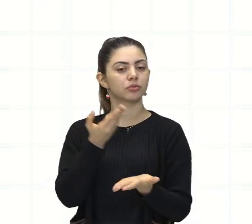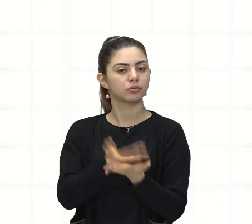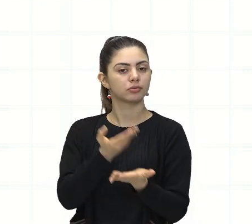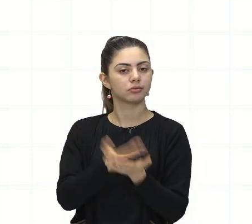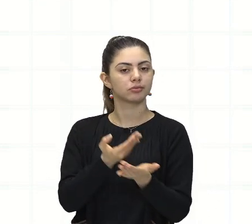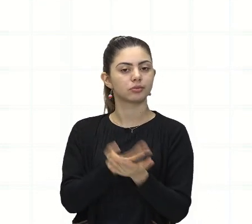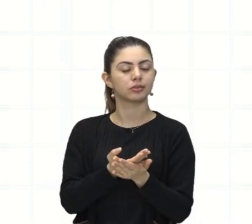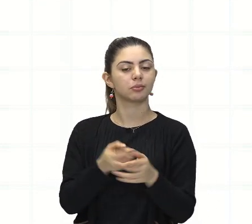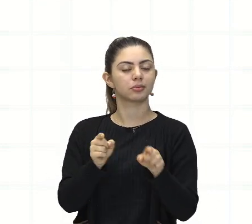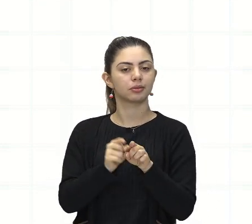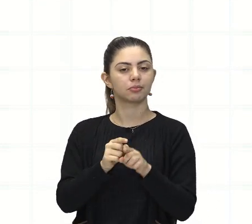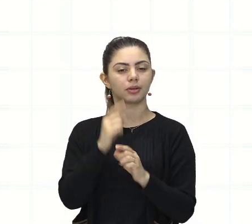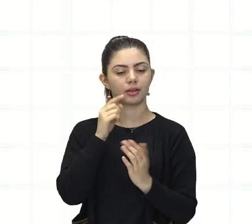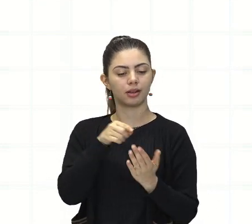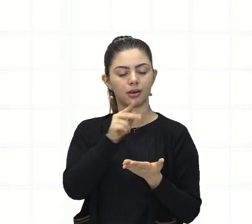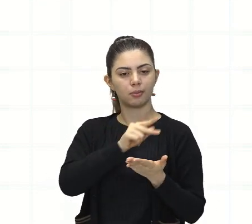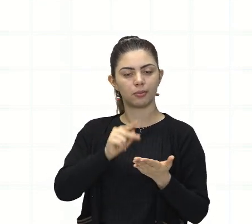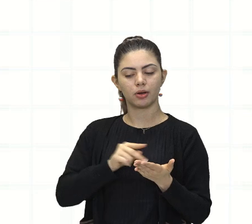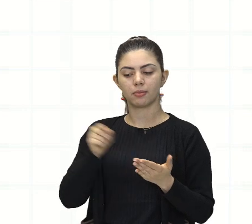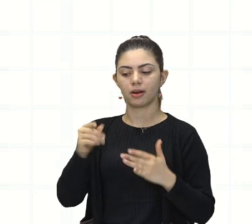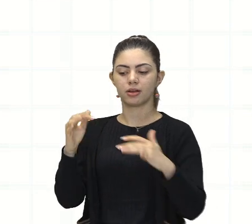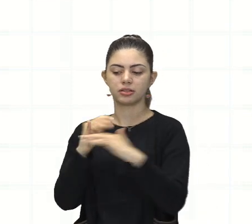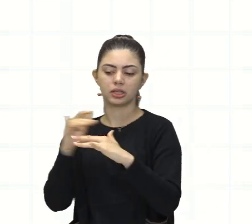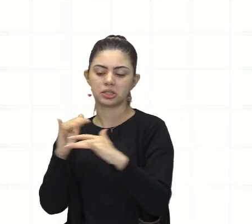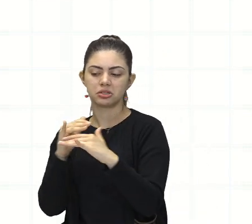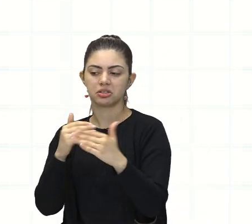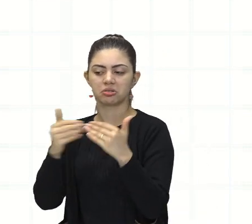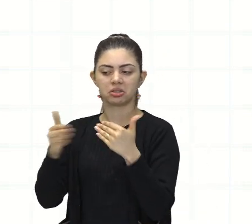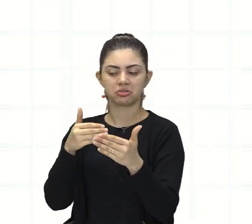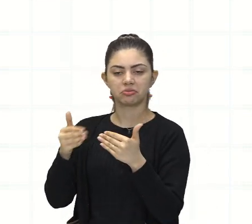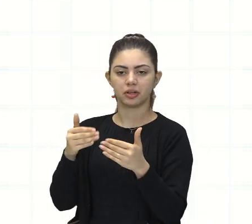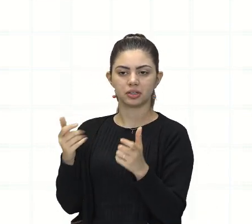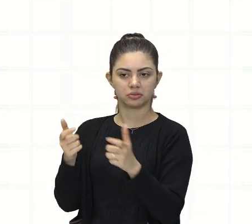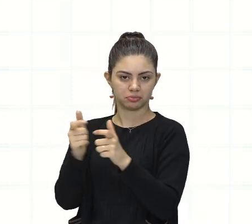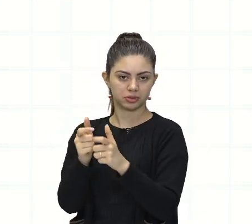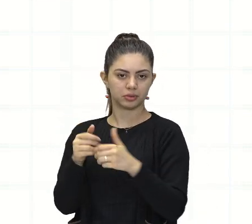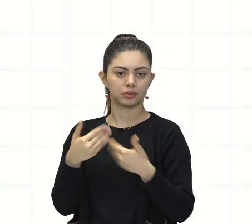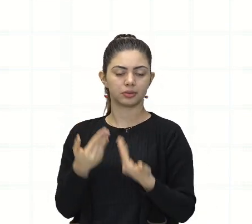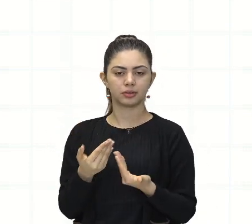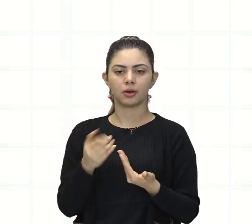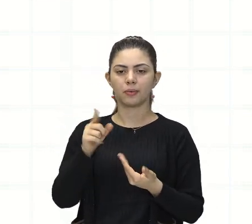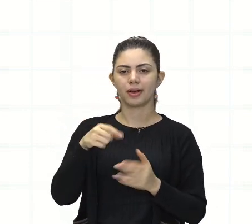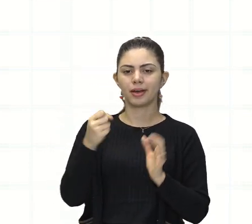na cidadezinha qualquer, já colocando não uma